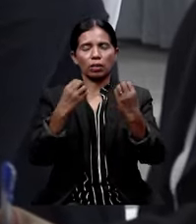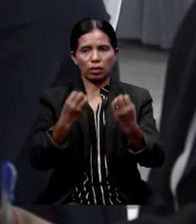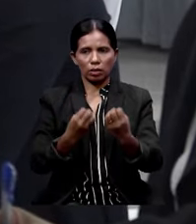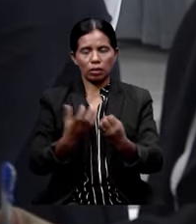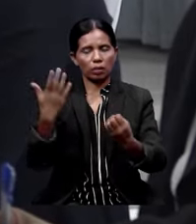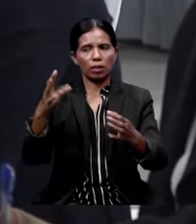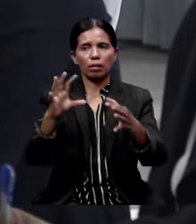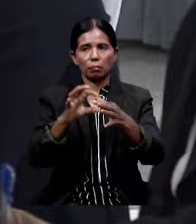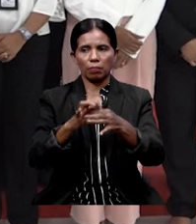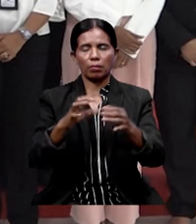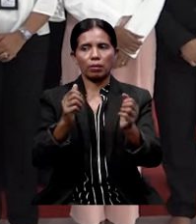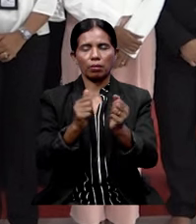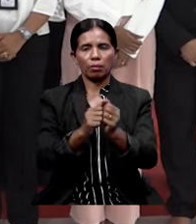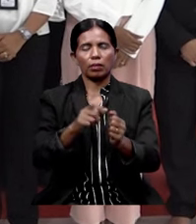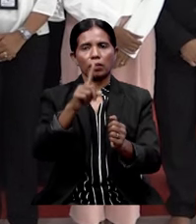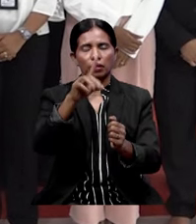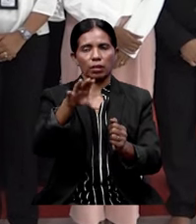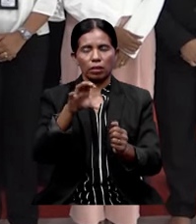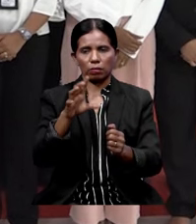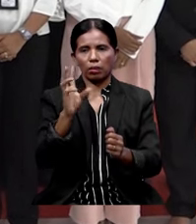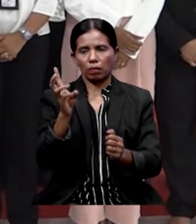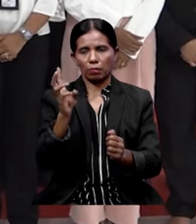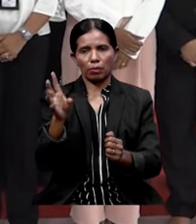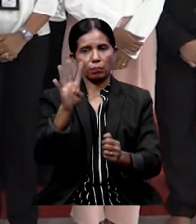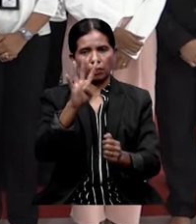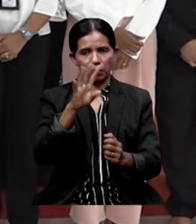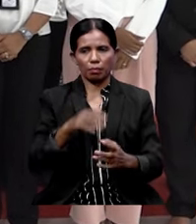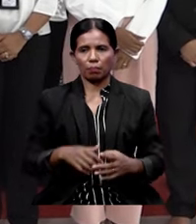refere iha membro atu sida nengol resin hat. Romaldo Neves, Tito Silva, ZMN.